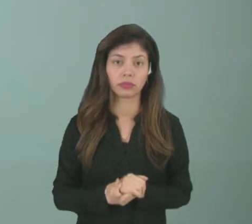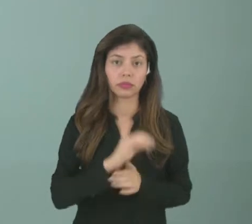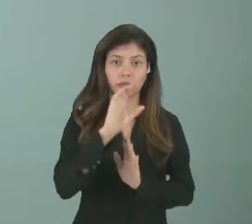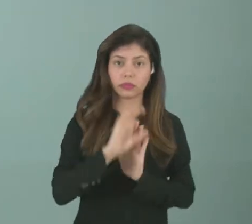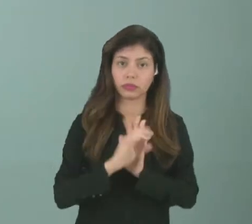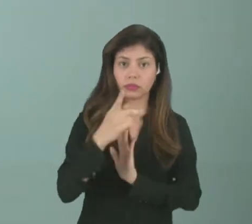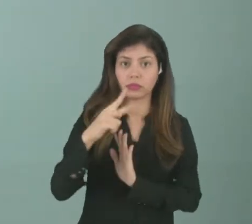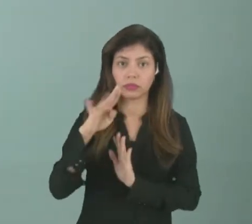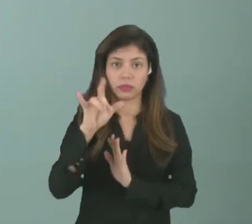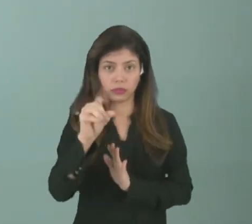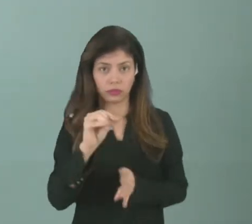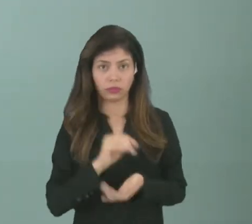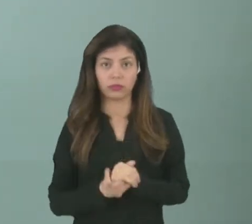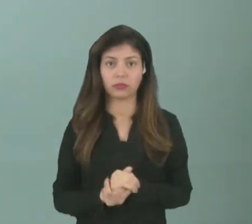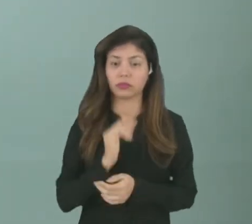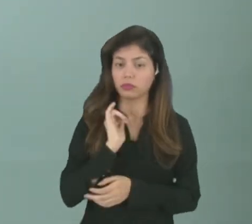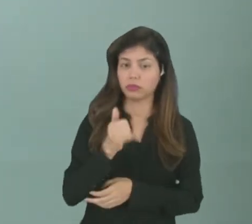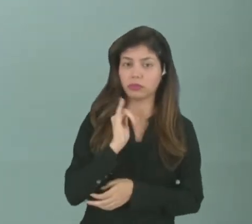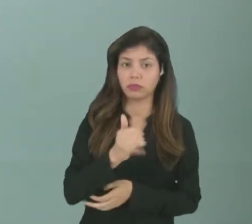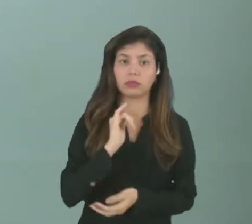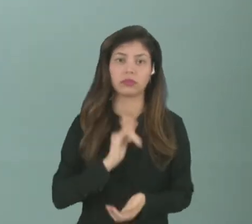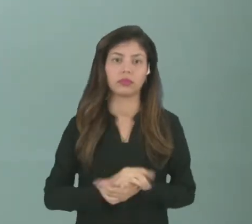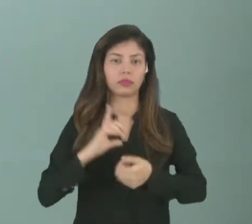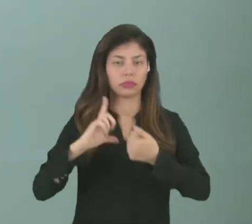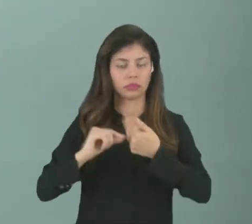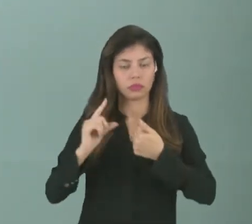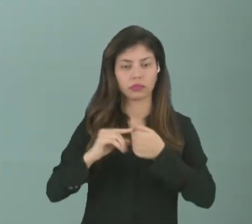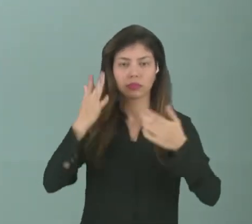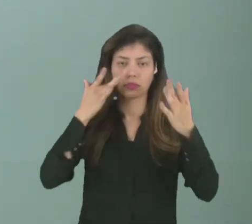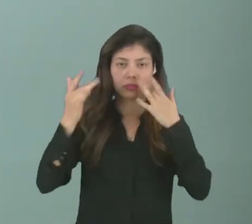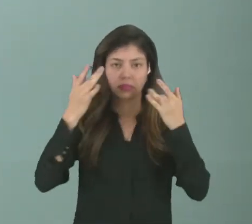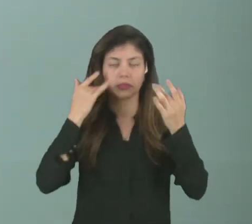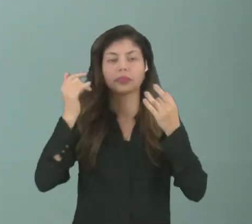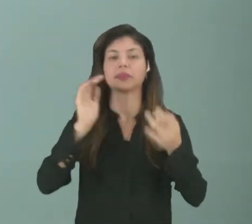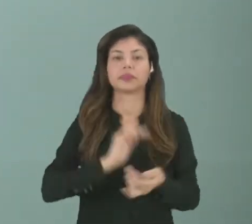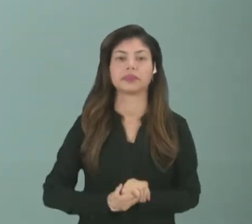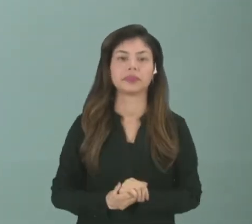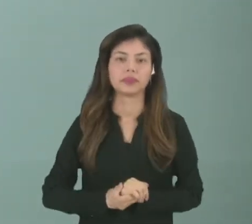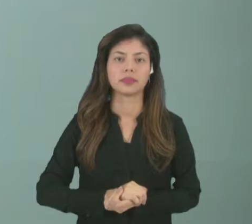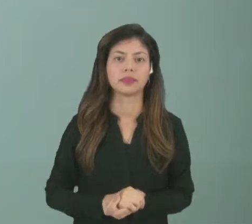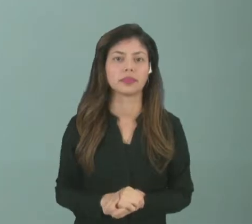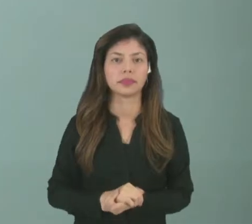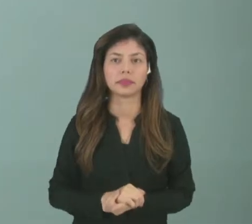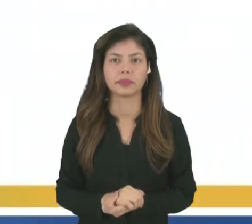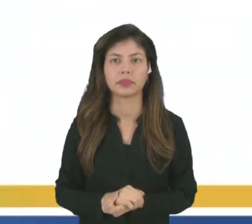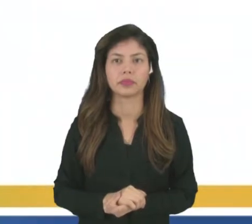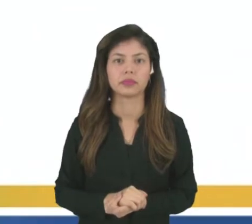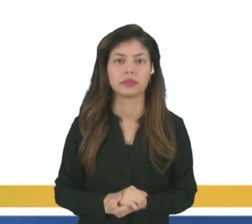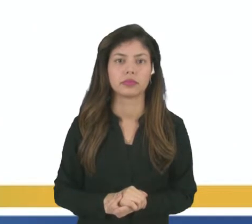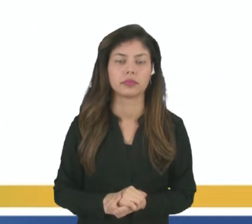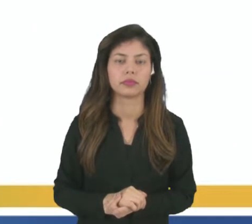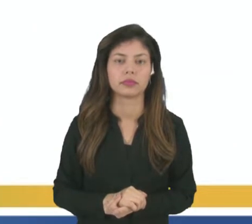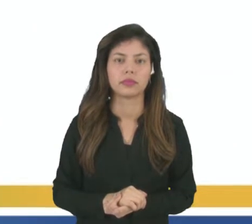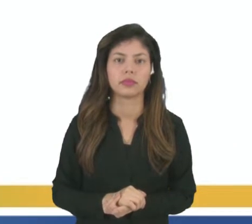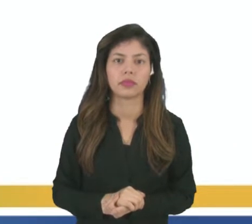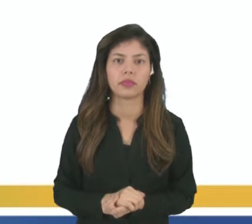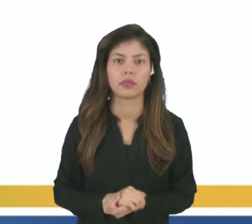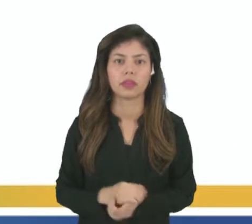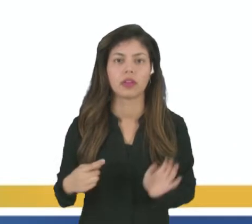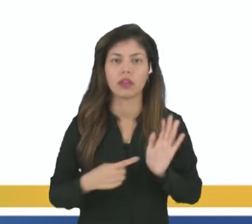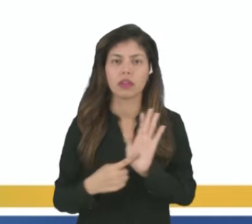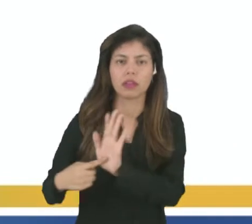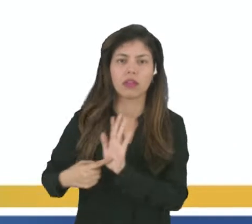capítulo, de um conto, de um artigo, de uma peça teatral, de uma cena